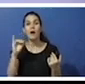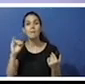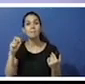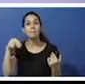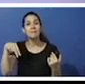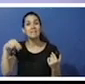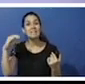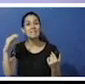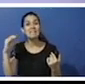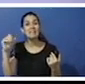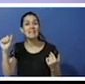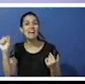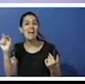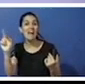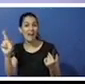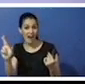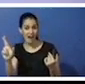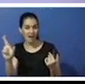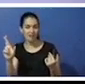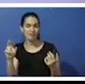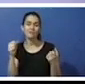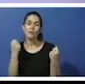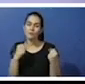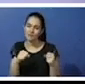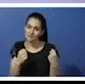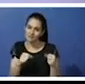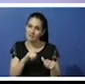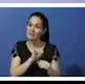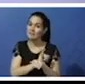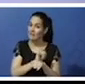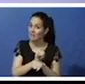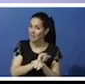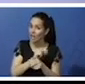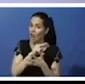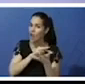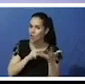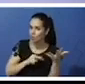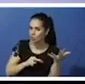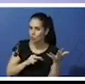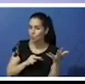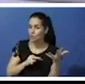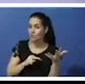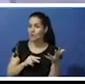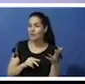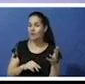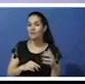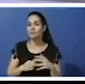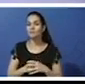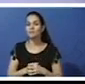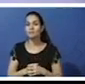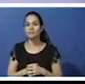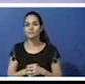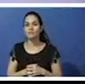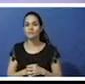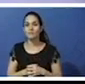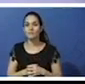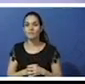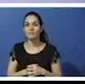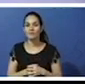brincar. Ela vai usar um pouco da estratégia já de leitura dela, tá? Então, aqui,